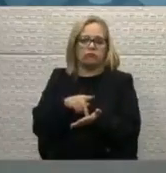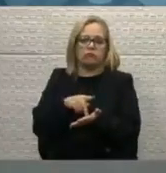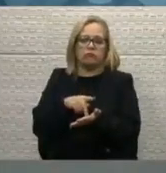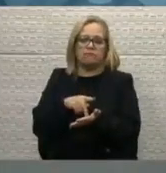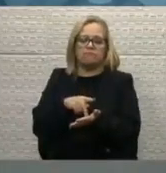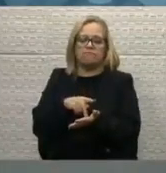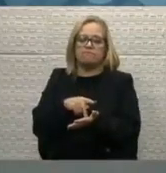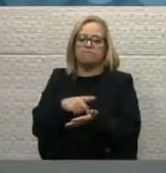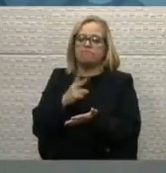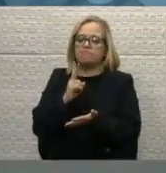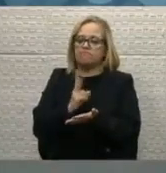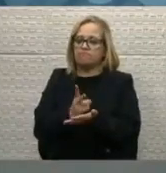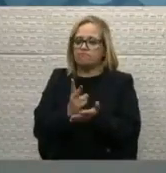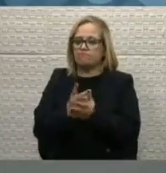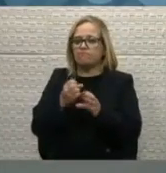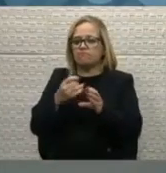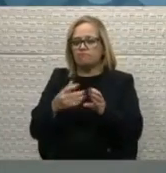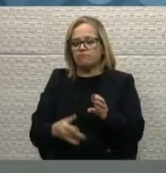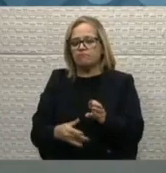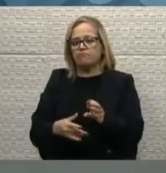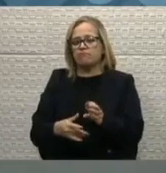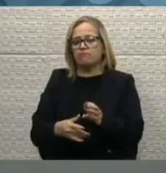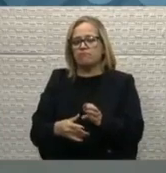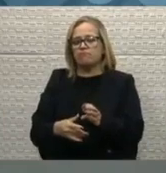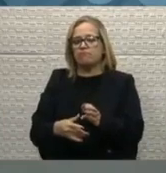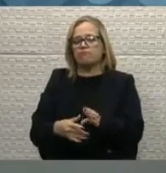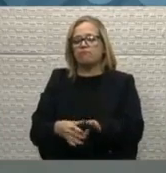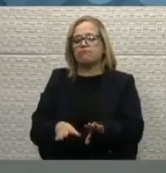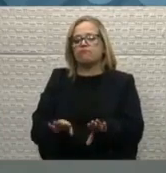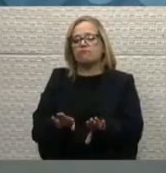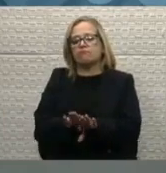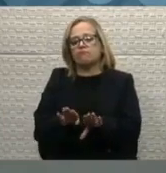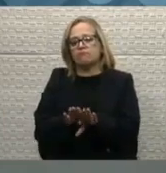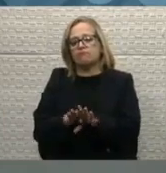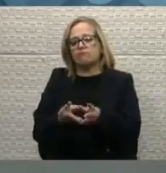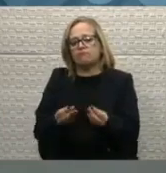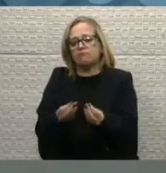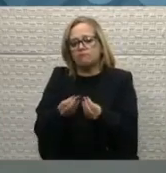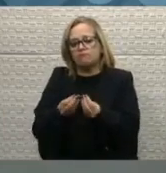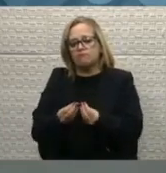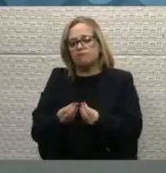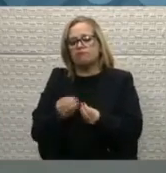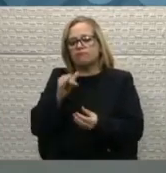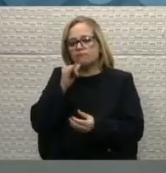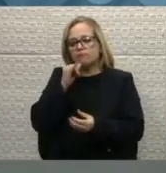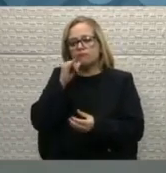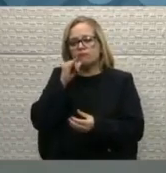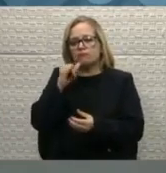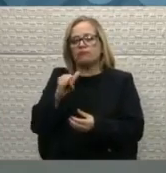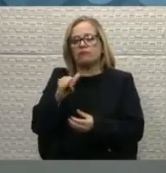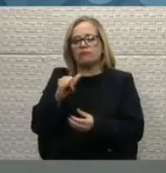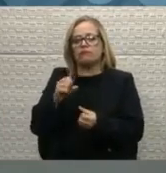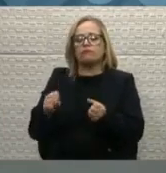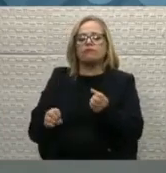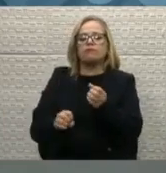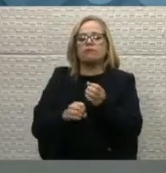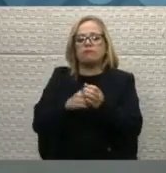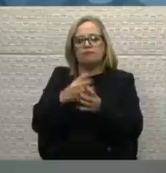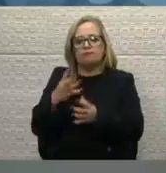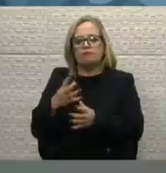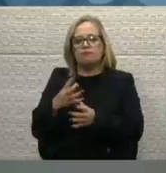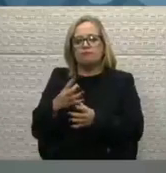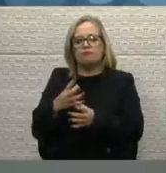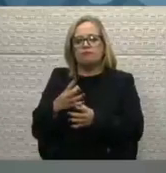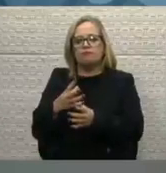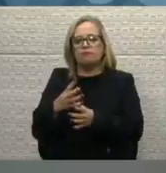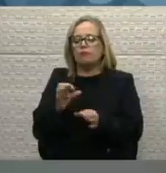as mesmas características da equação de segundo grau vão fornecer informações a respeito da quantidade de autovalores,